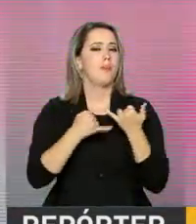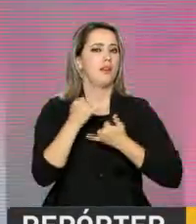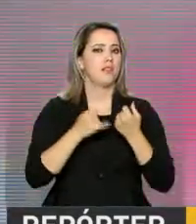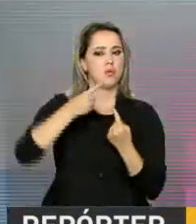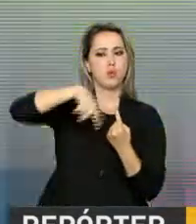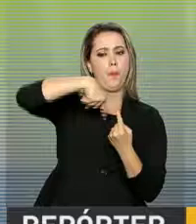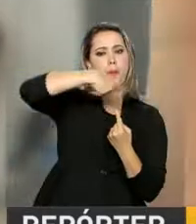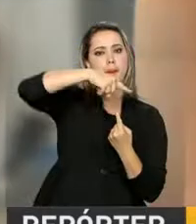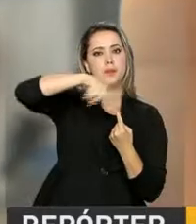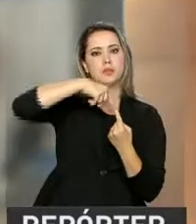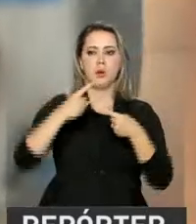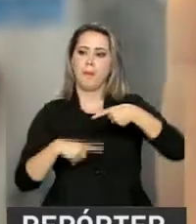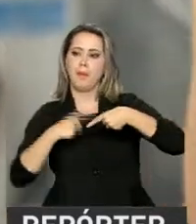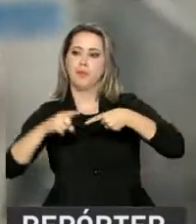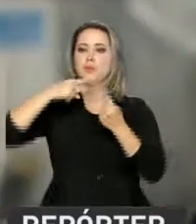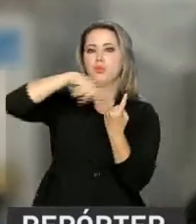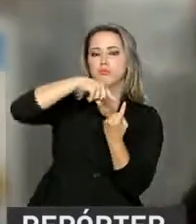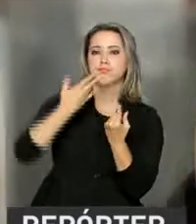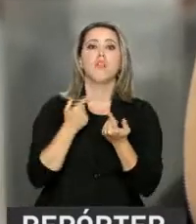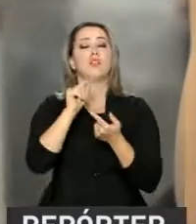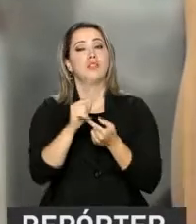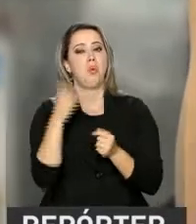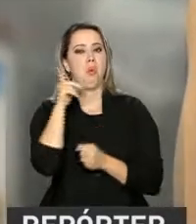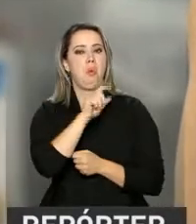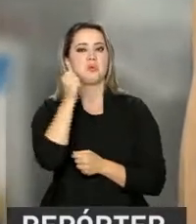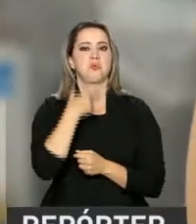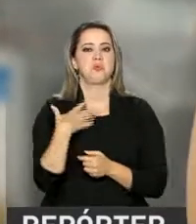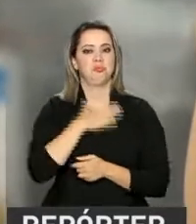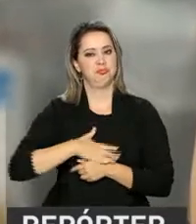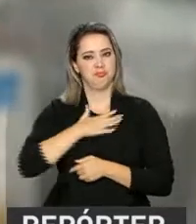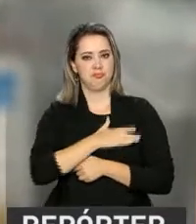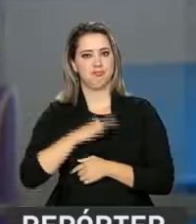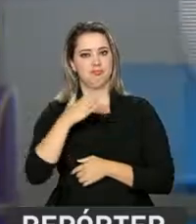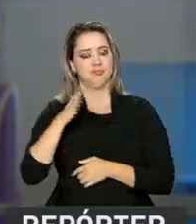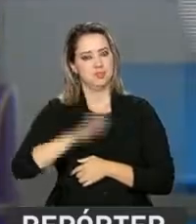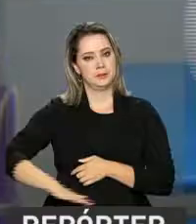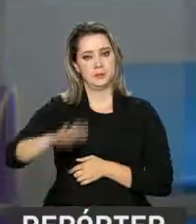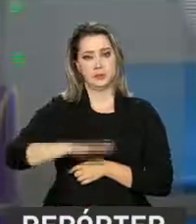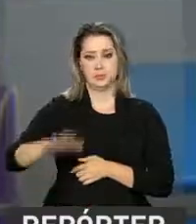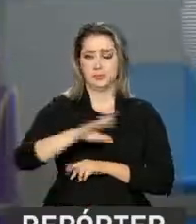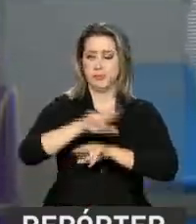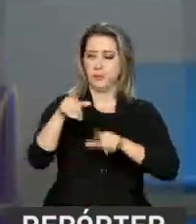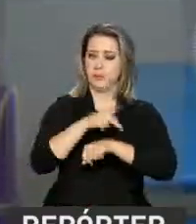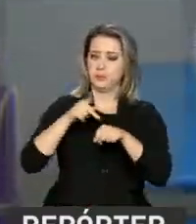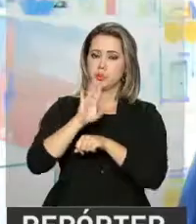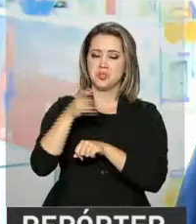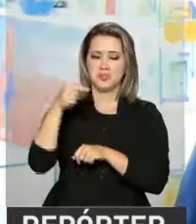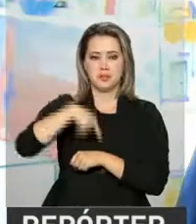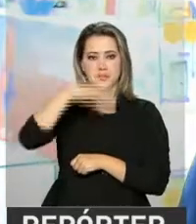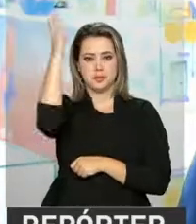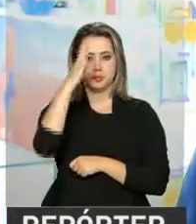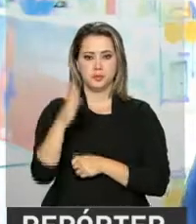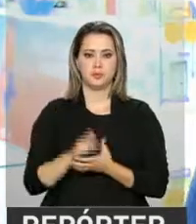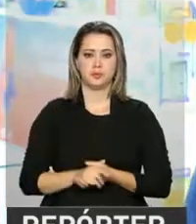diversas posições assim o brinquedo tem conquistado crianças em vários países e já virou febre no brasil é